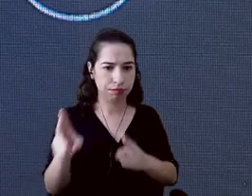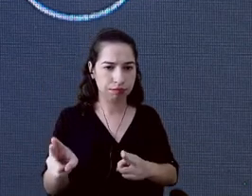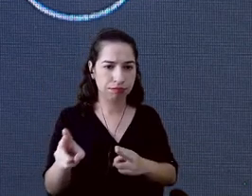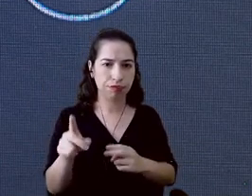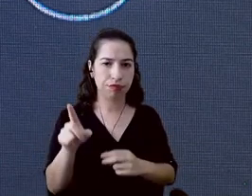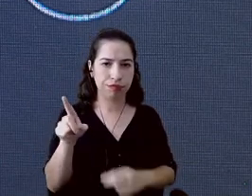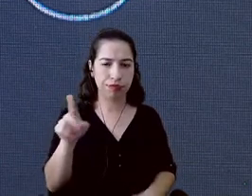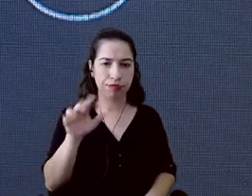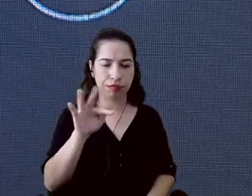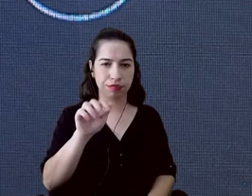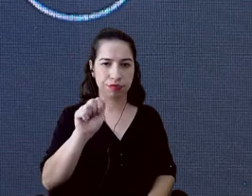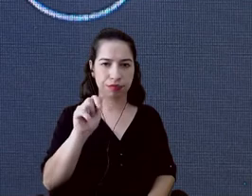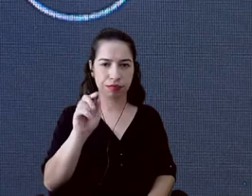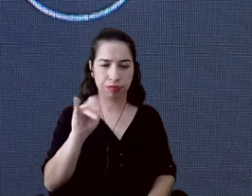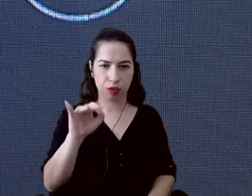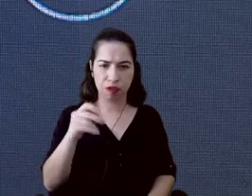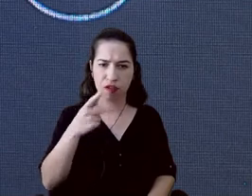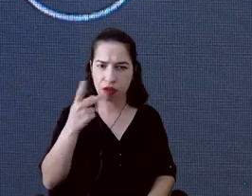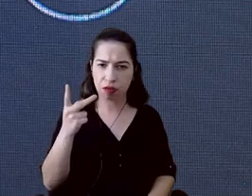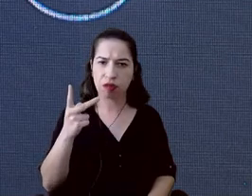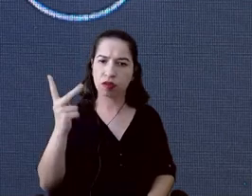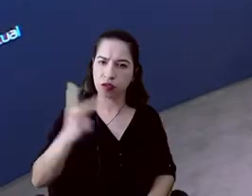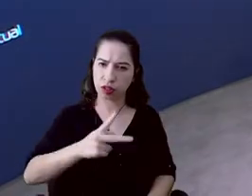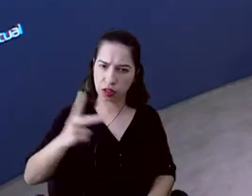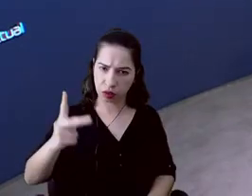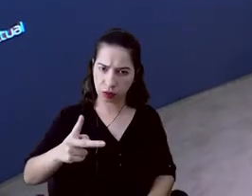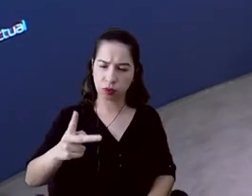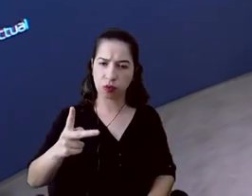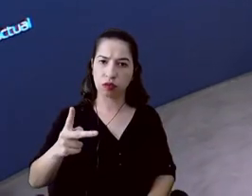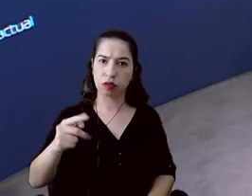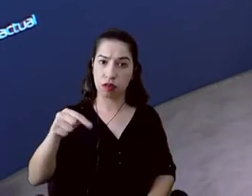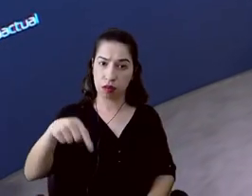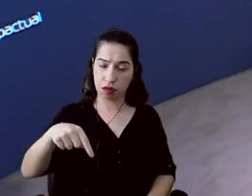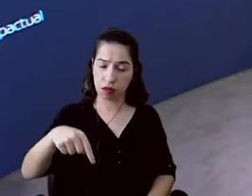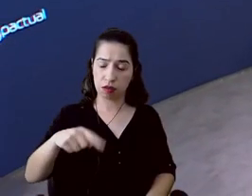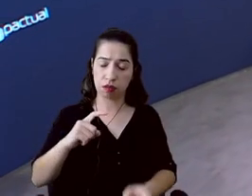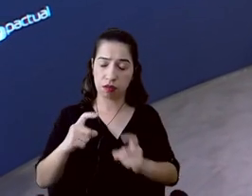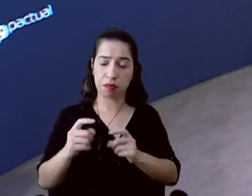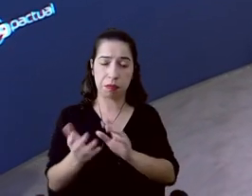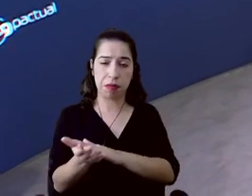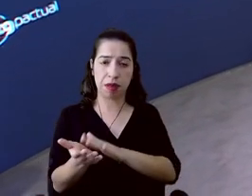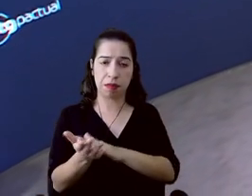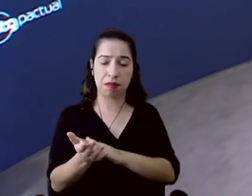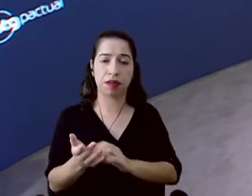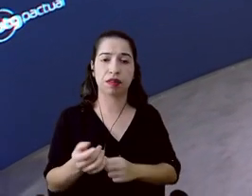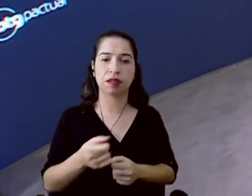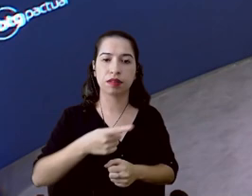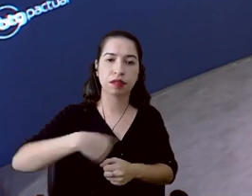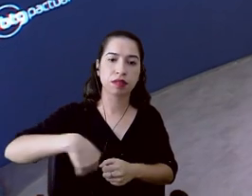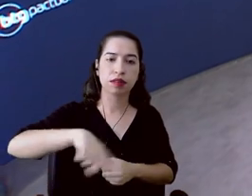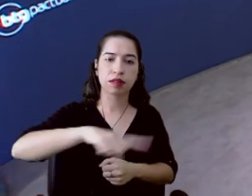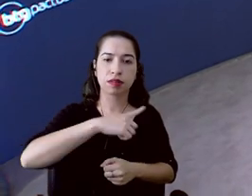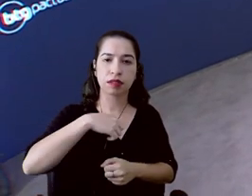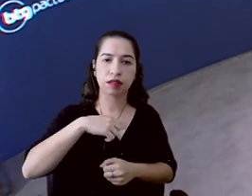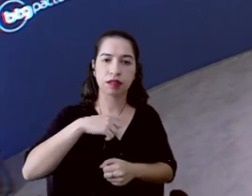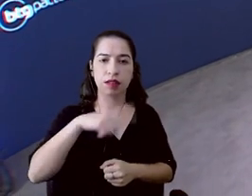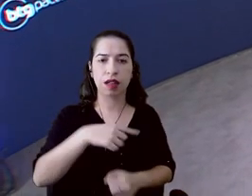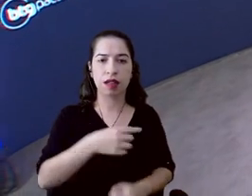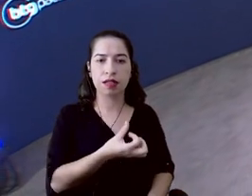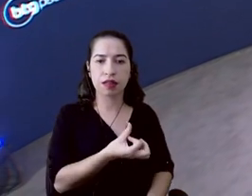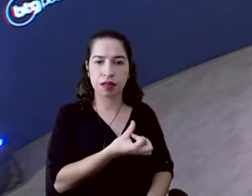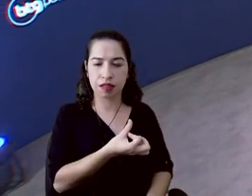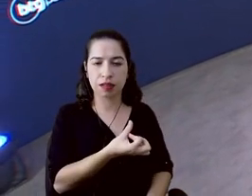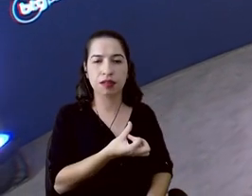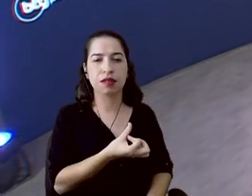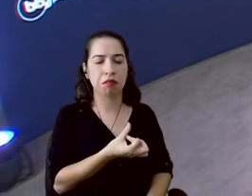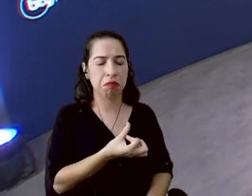vigésima segunda edição parabéns no nosso sum é a sexta edição já então também